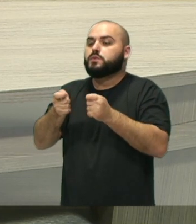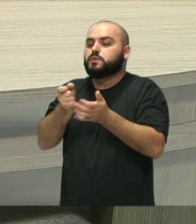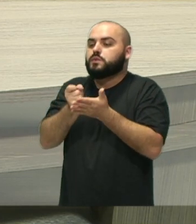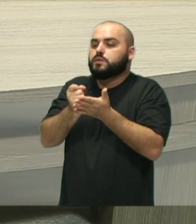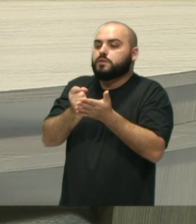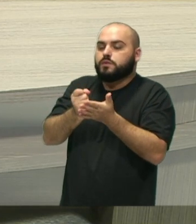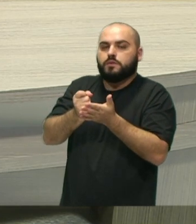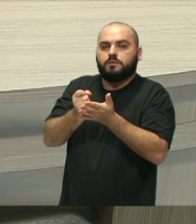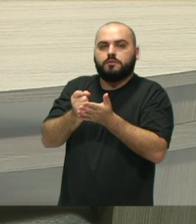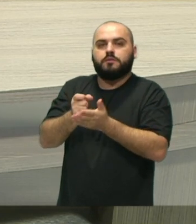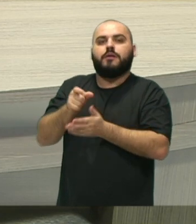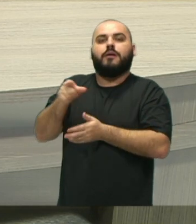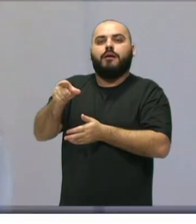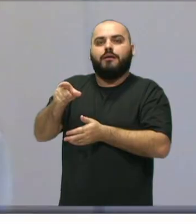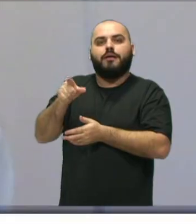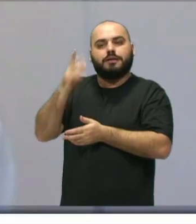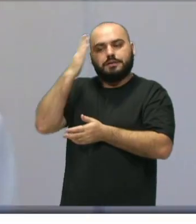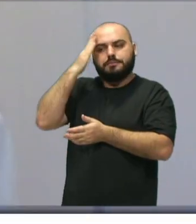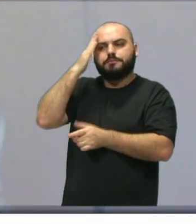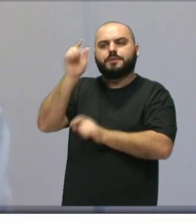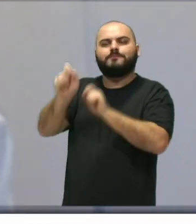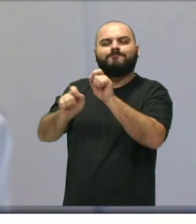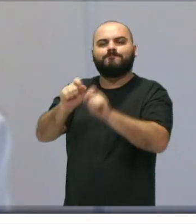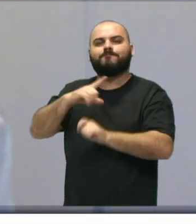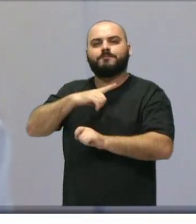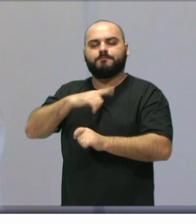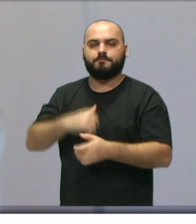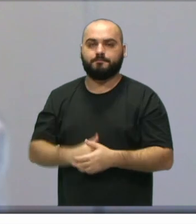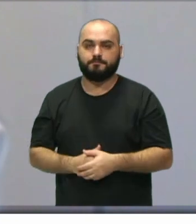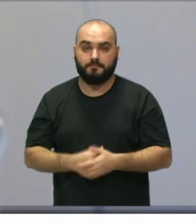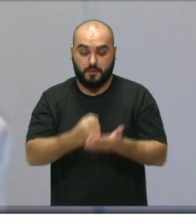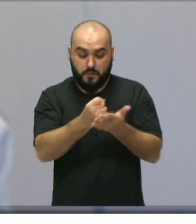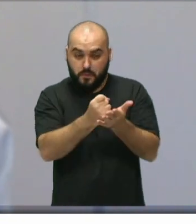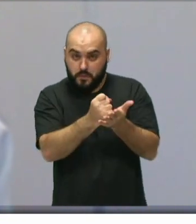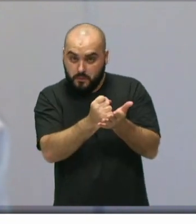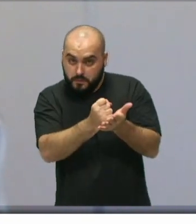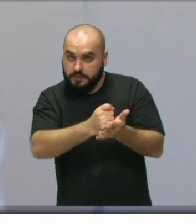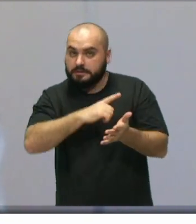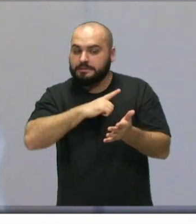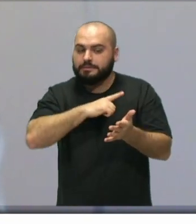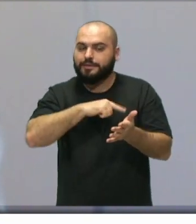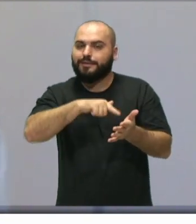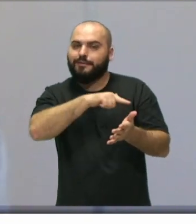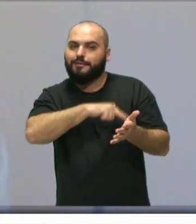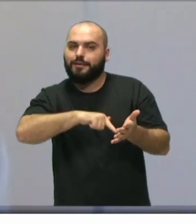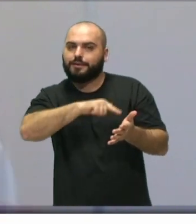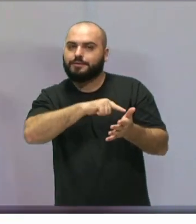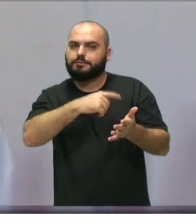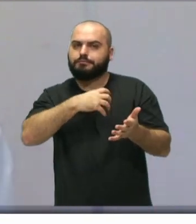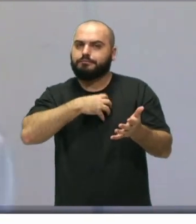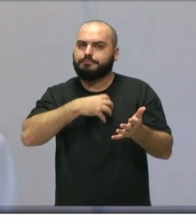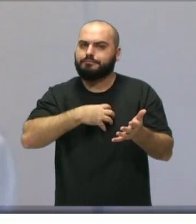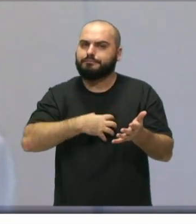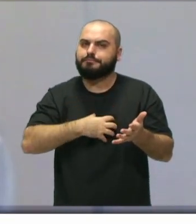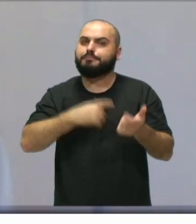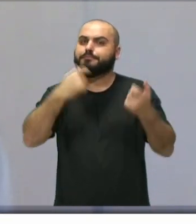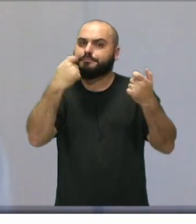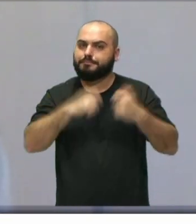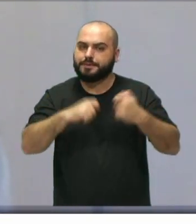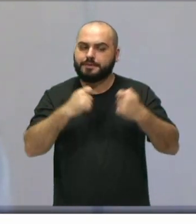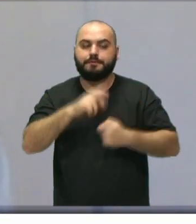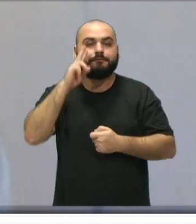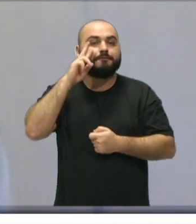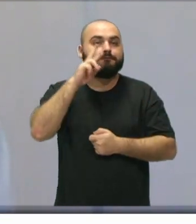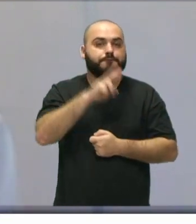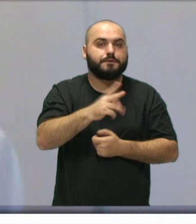tem é sinal e sintoma. E para que tenha controle desses sinais e sintomas, precisa estar envolvida no tratamento